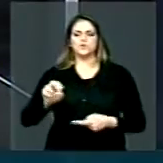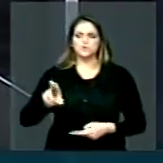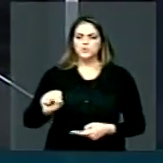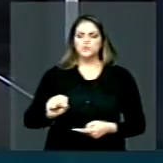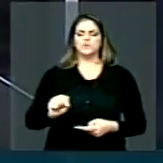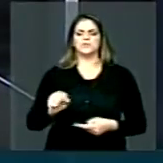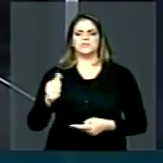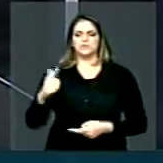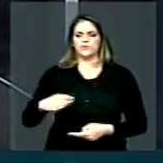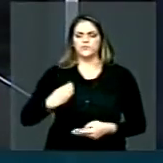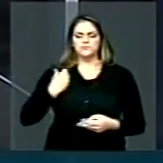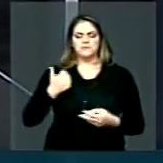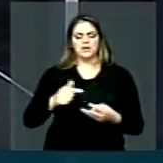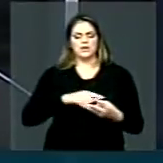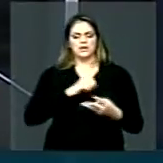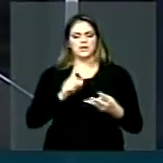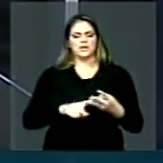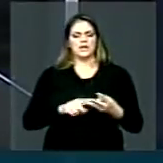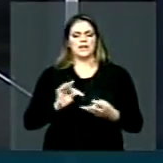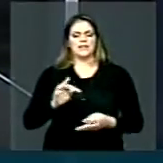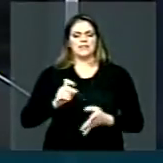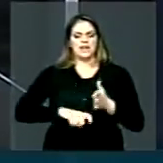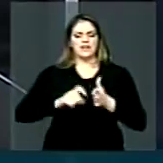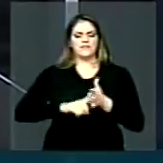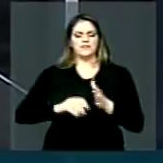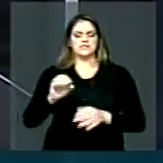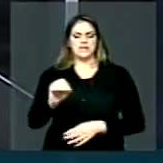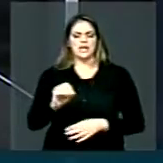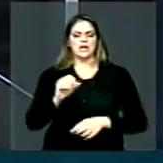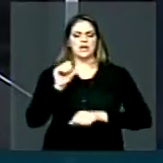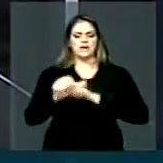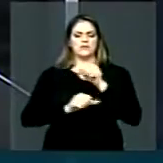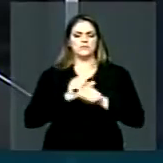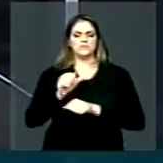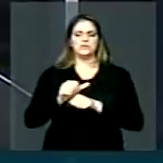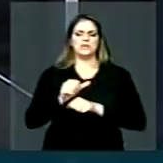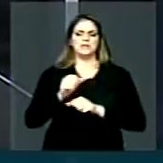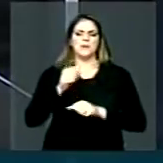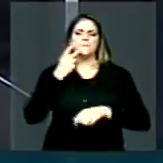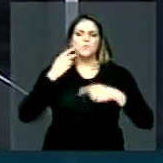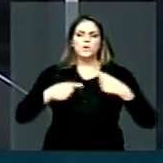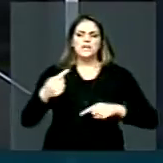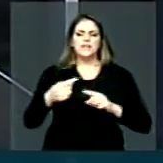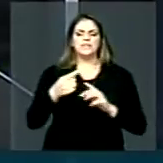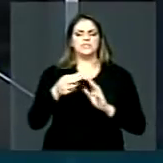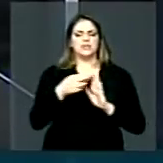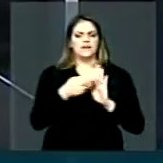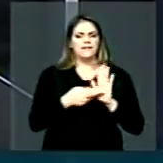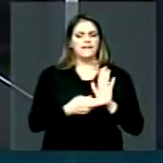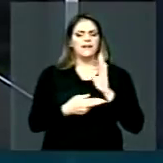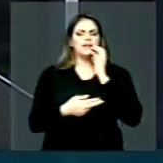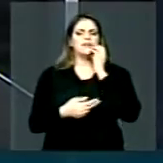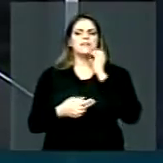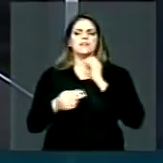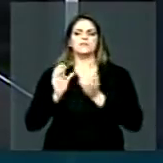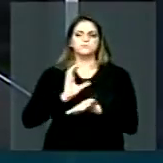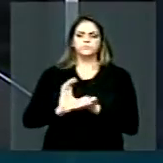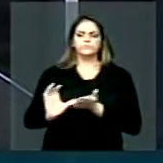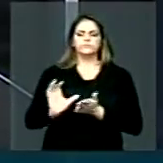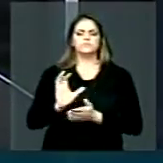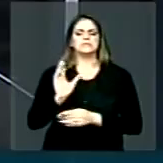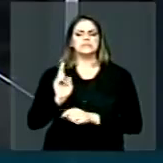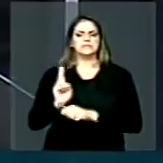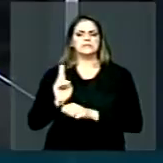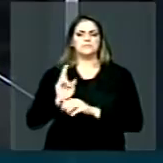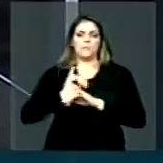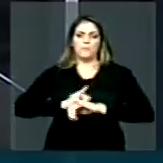zero, reforma urbana, reforma política com financiamento público exclusivo de campanha e